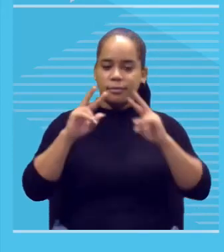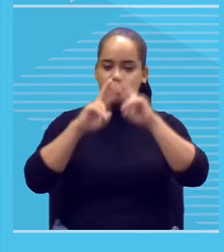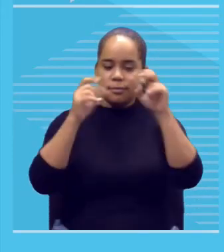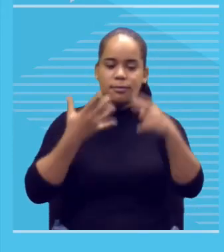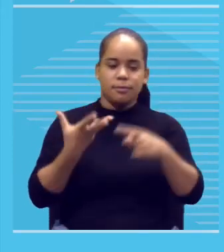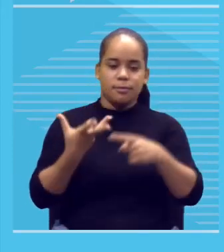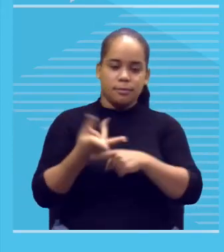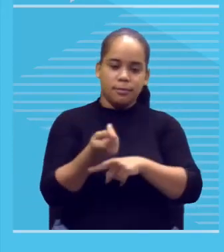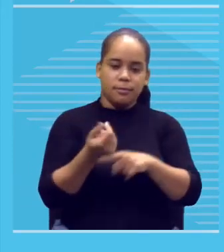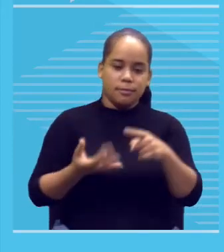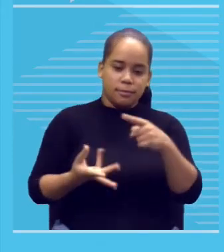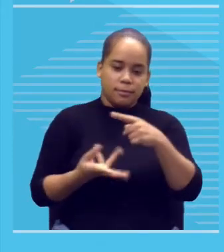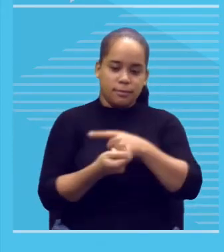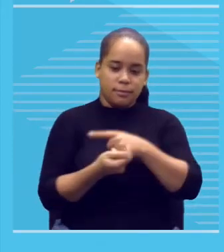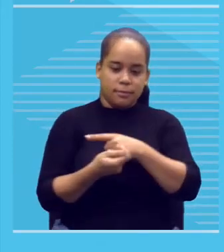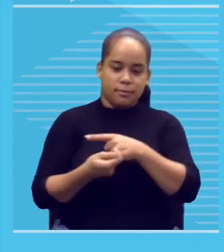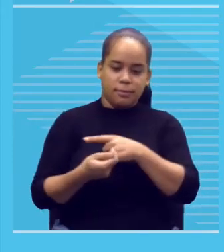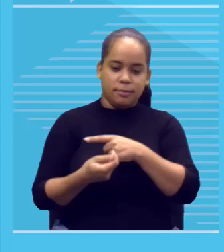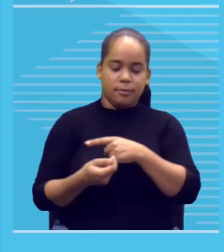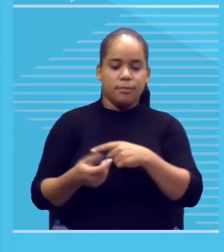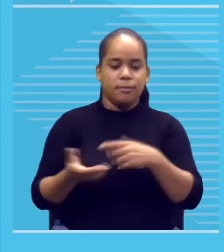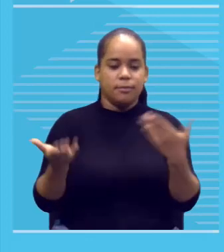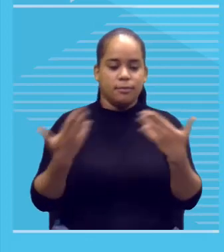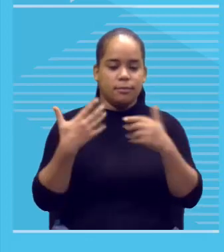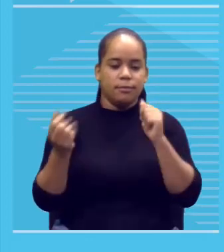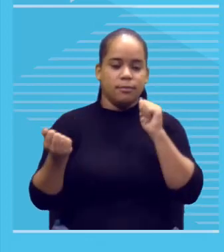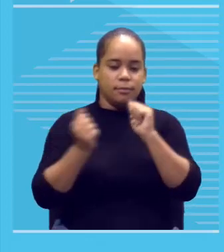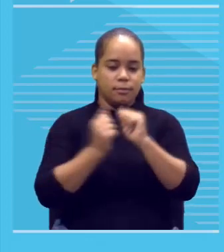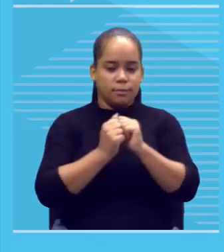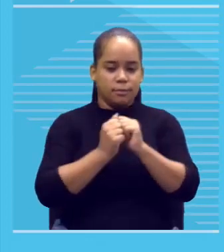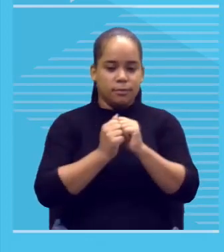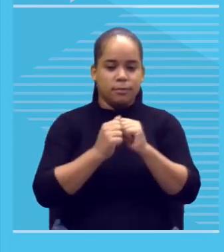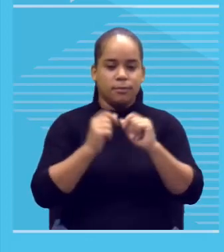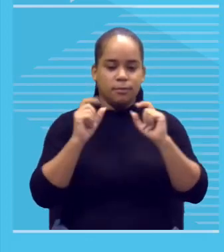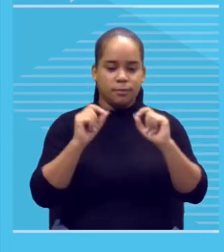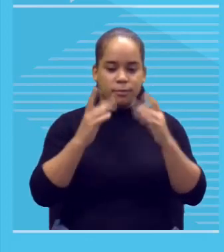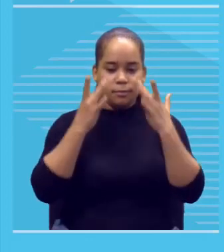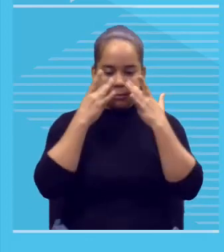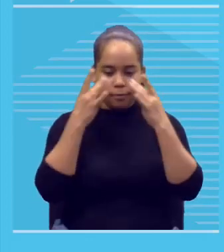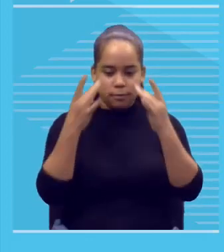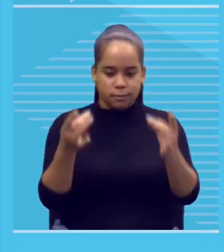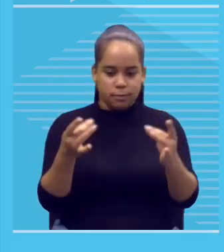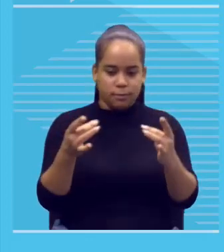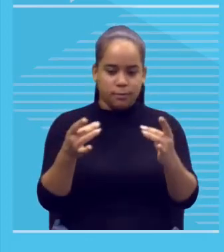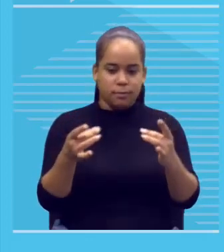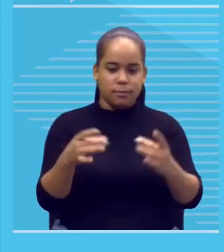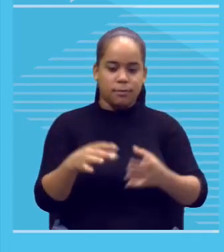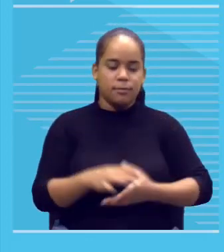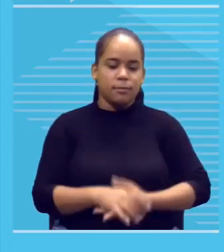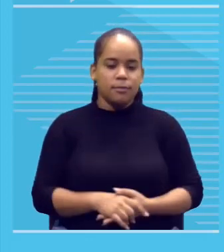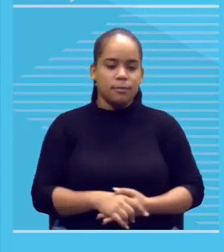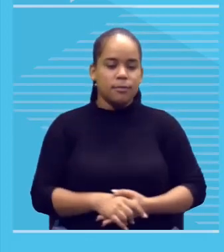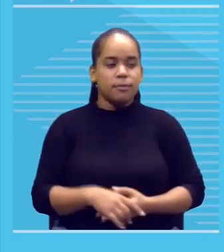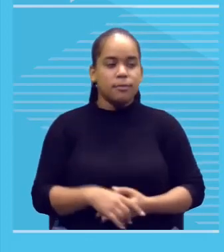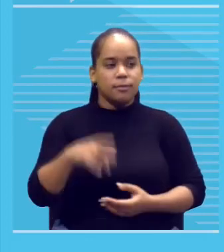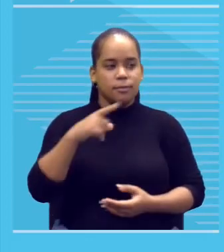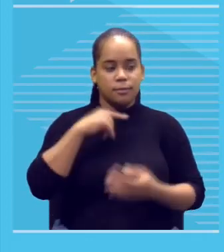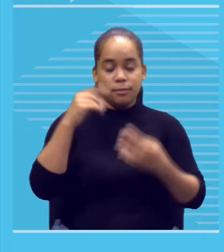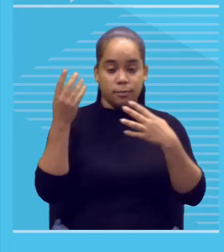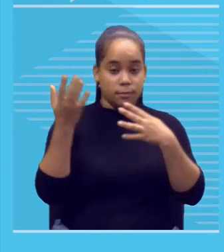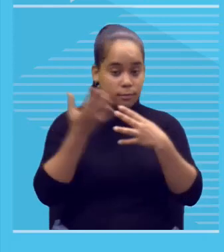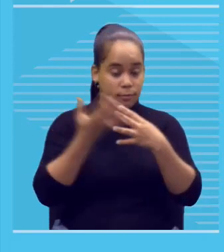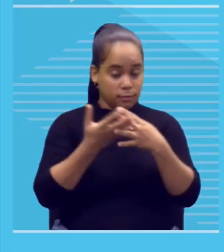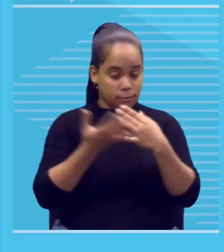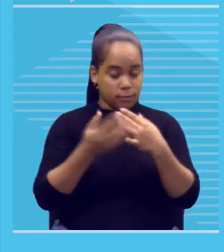algébricas tá Acompanha comigo aqui galerinha atenção Olha só jovens A terceira parcela é